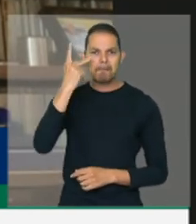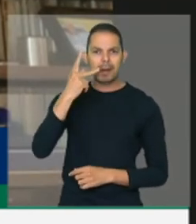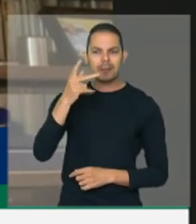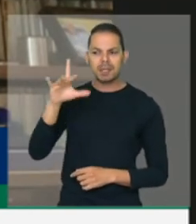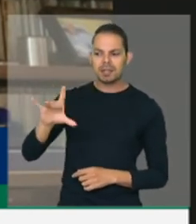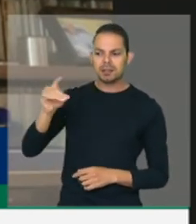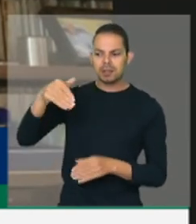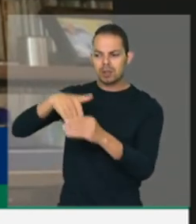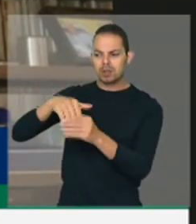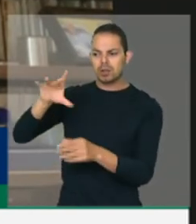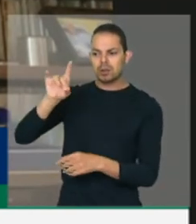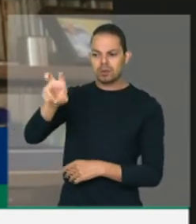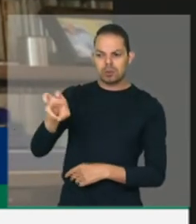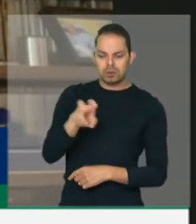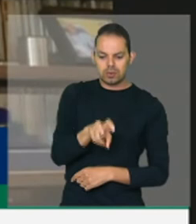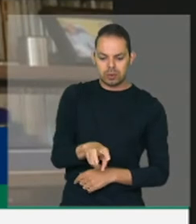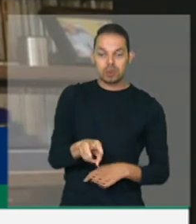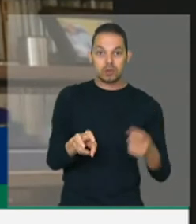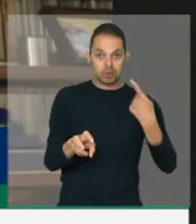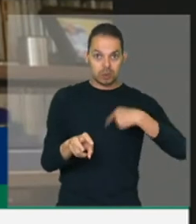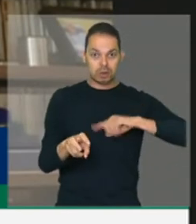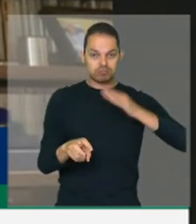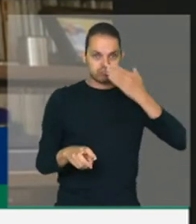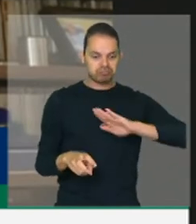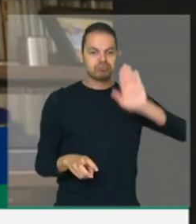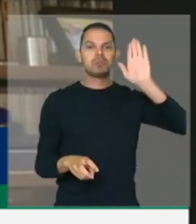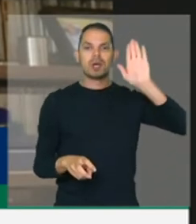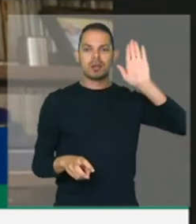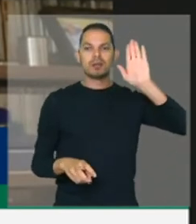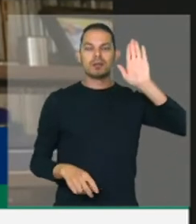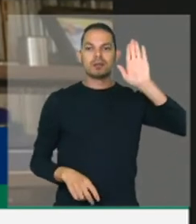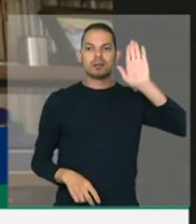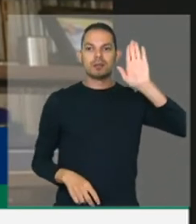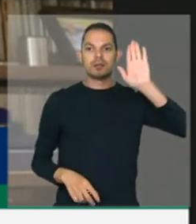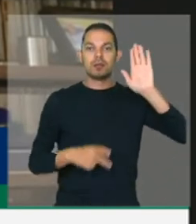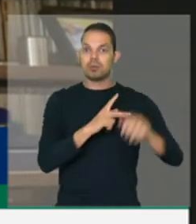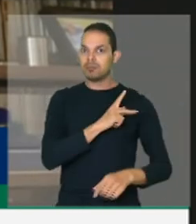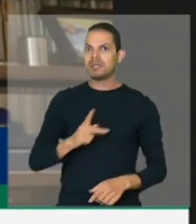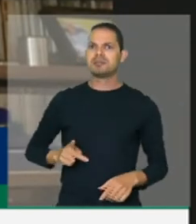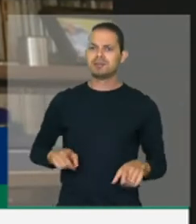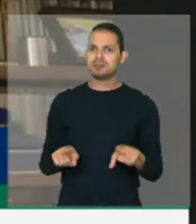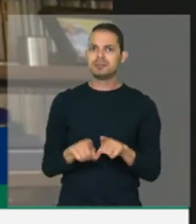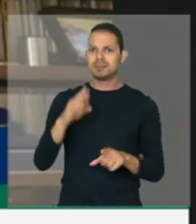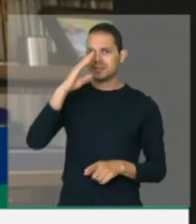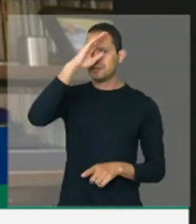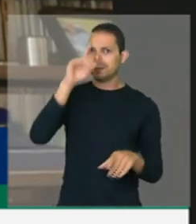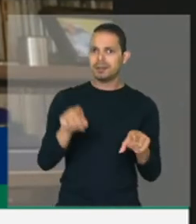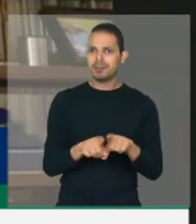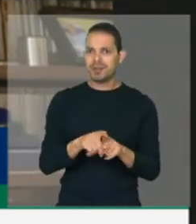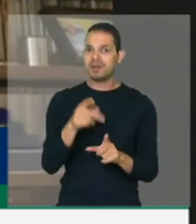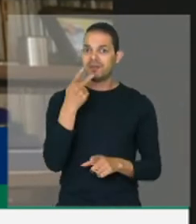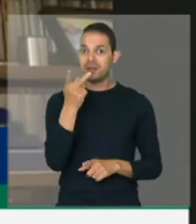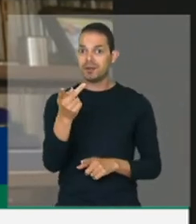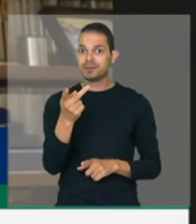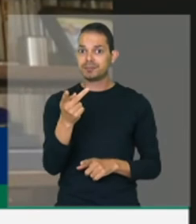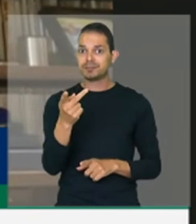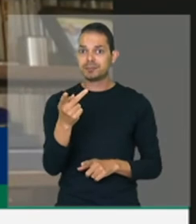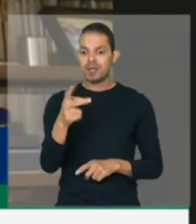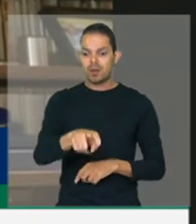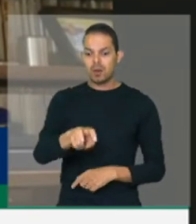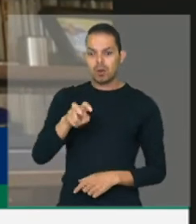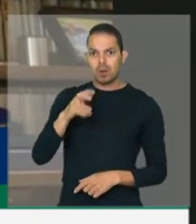nós levantamos a mão e dizemos: eu prometo, aliás, o presidente da República também falou isso, quando tomou